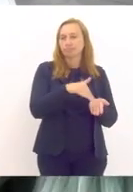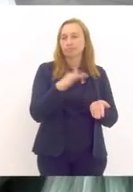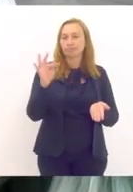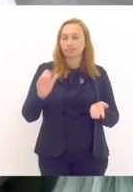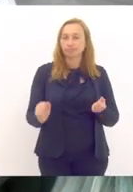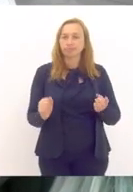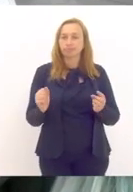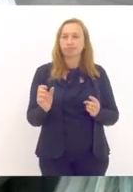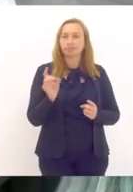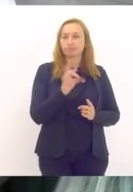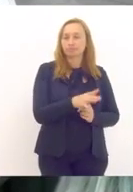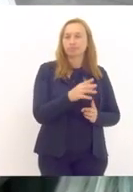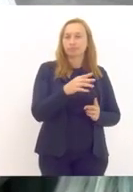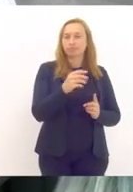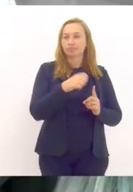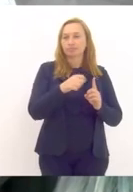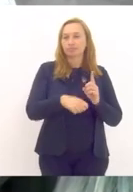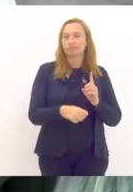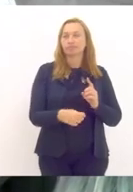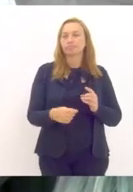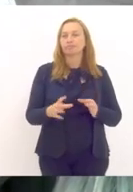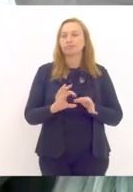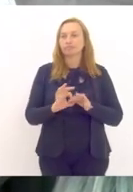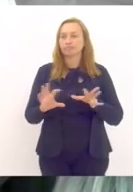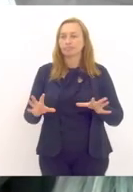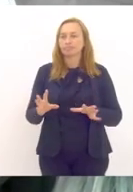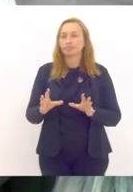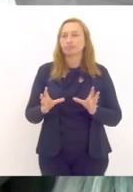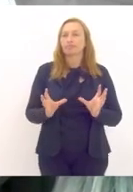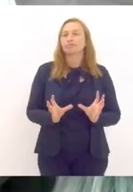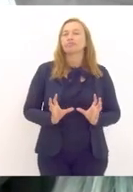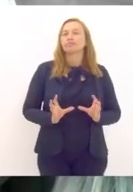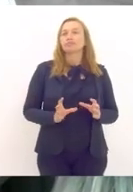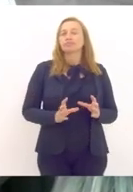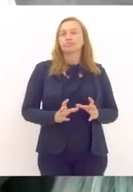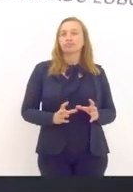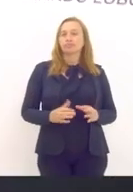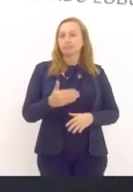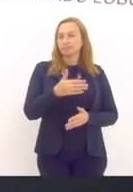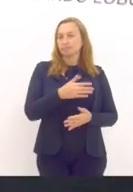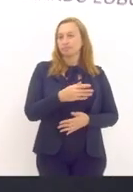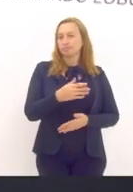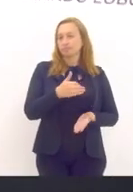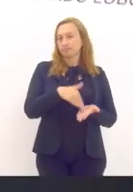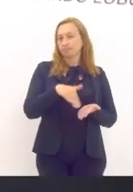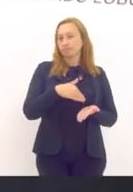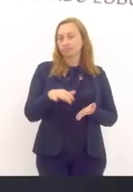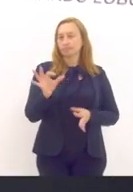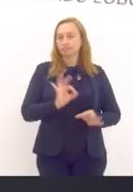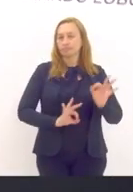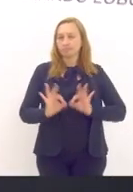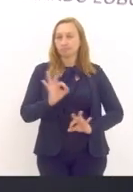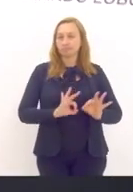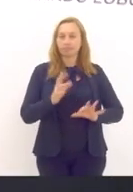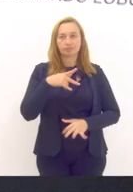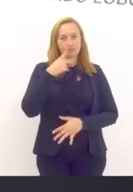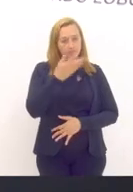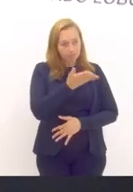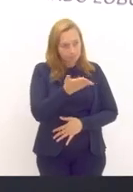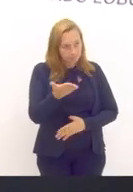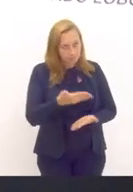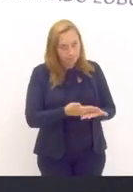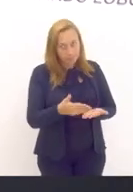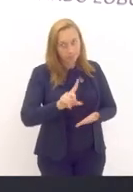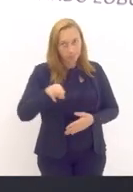de Planejamento para dar a sua breve contribuição e vou abrir